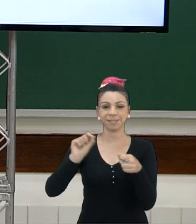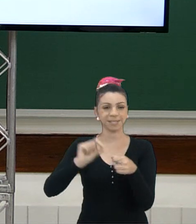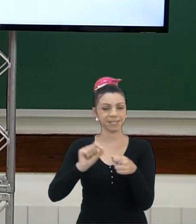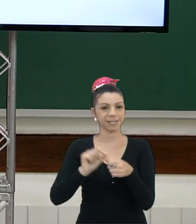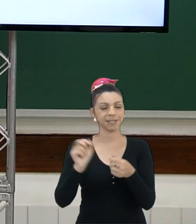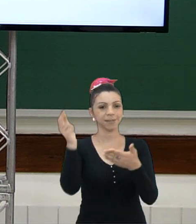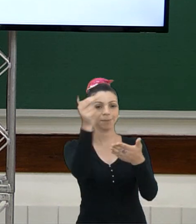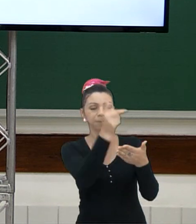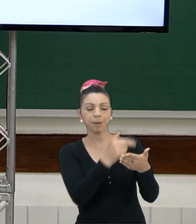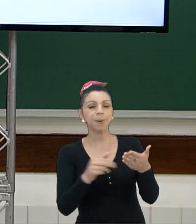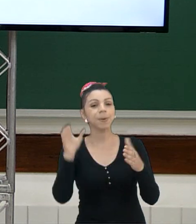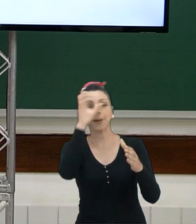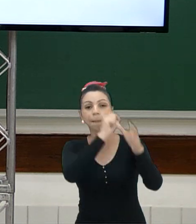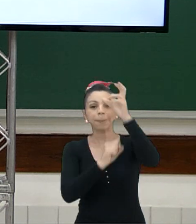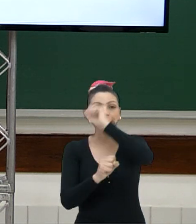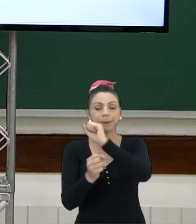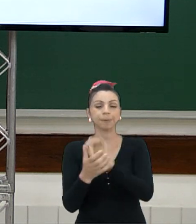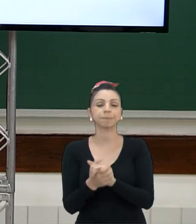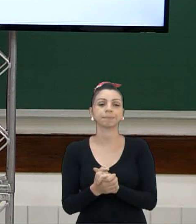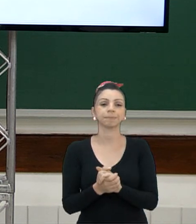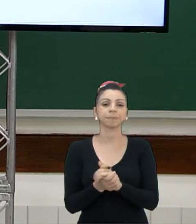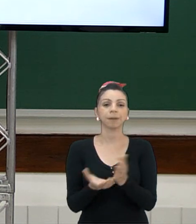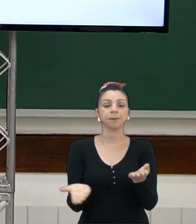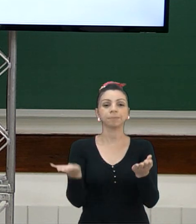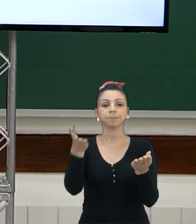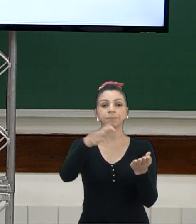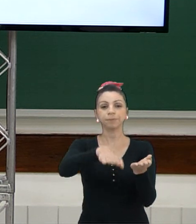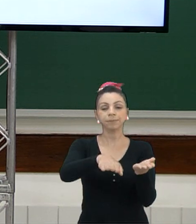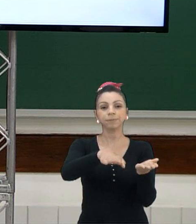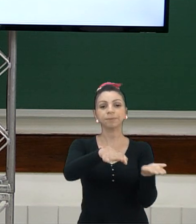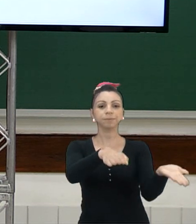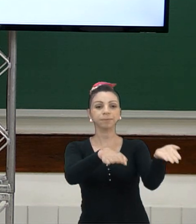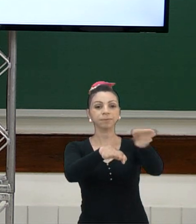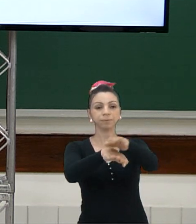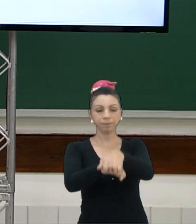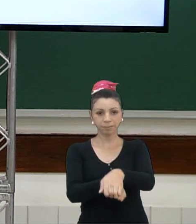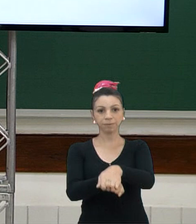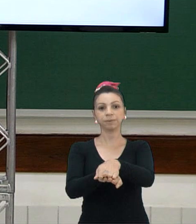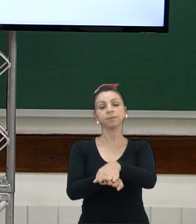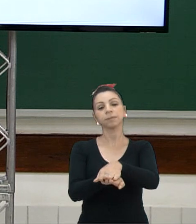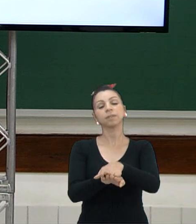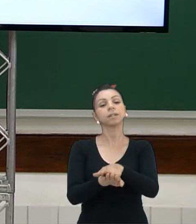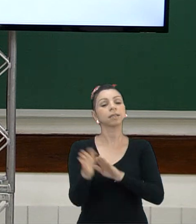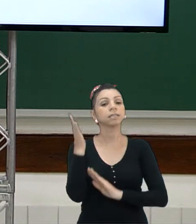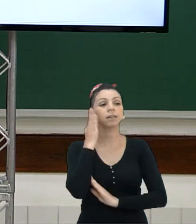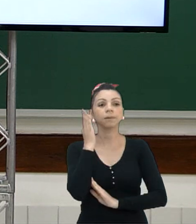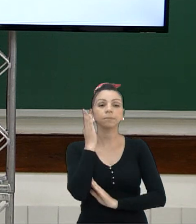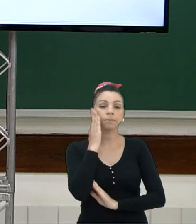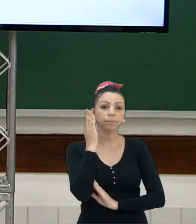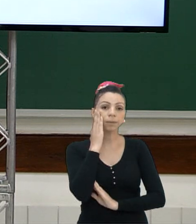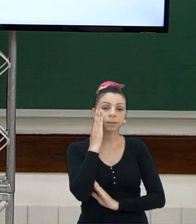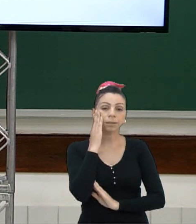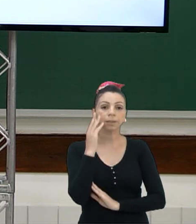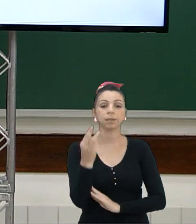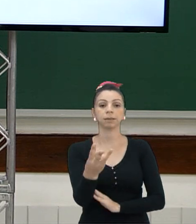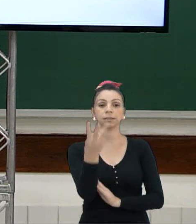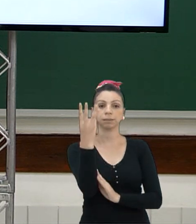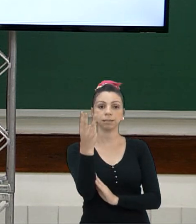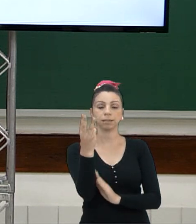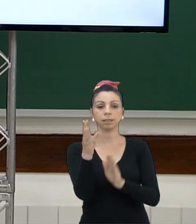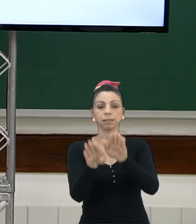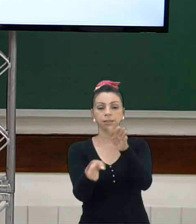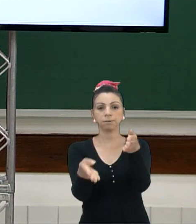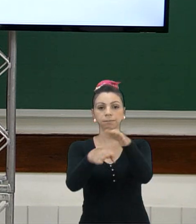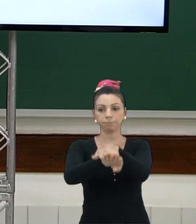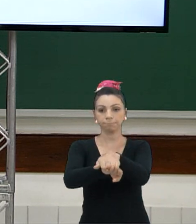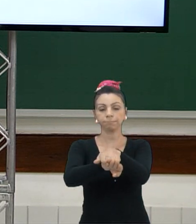nós aprendemos. Fizemos a dobradura, inclusive, do folheto. Sabemos ali que ele ficou dividido em 3 partes,